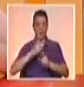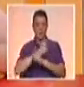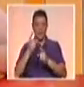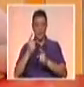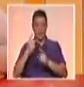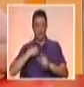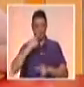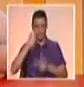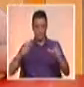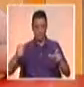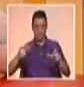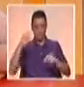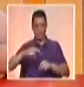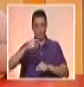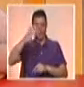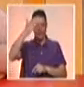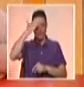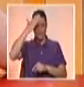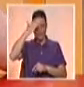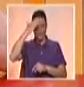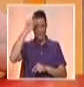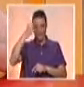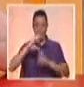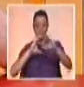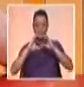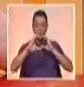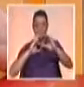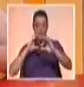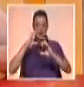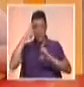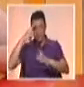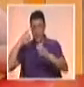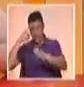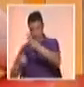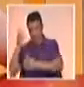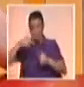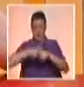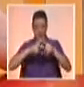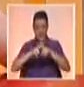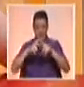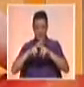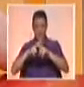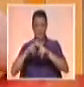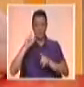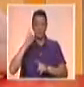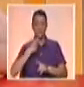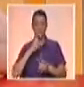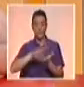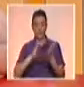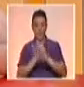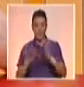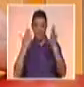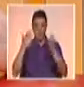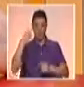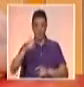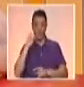temos a fascinante capacidade de, para comunicarmos, criarmos ferramentas para isso. E tendo os surdos duas mãos